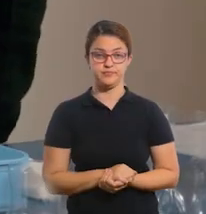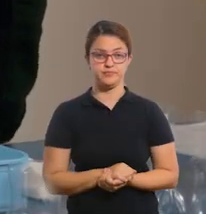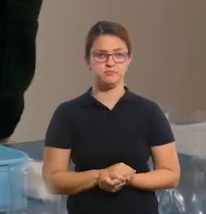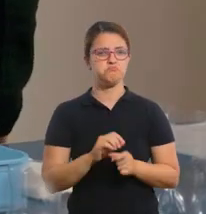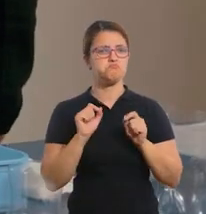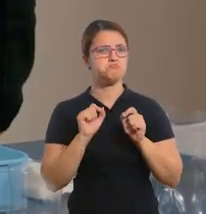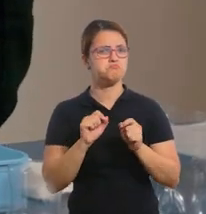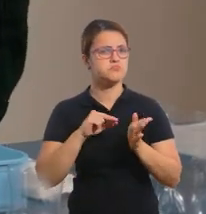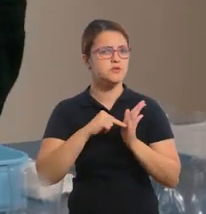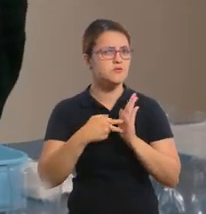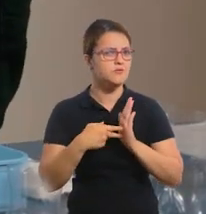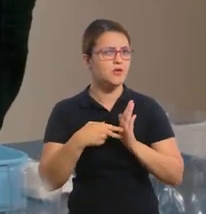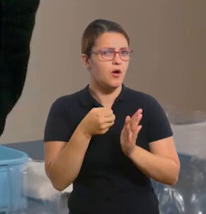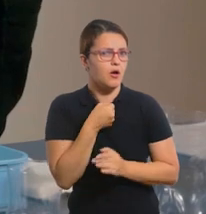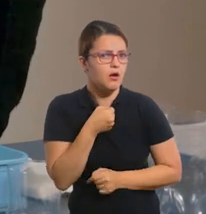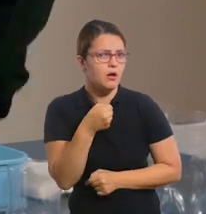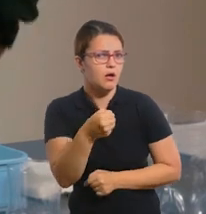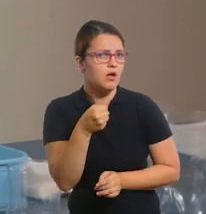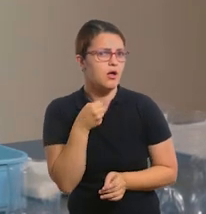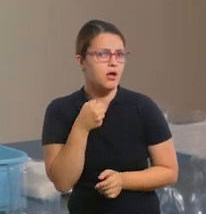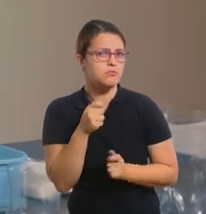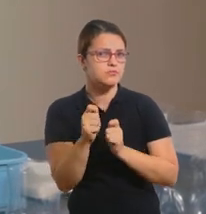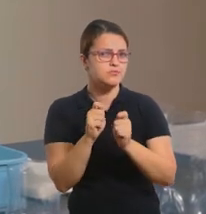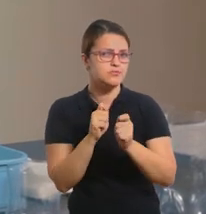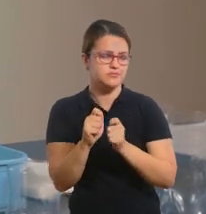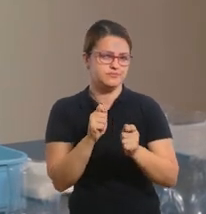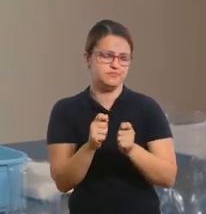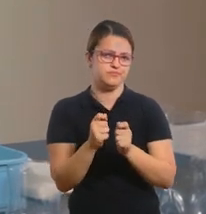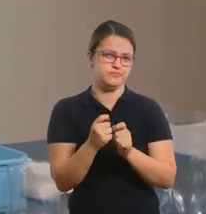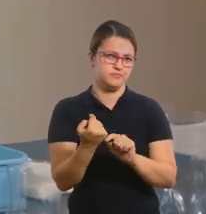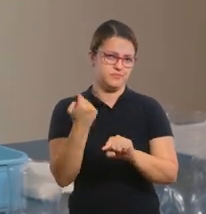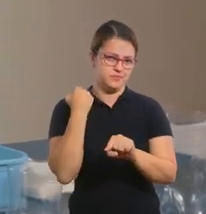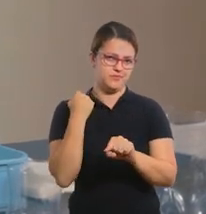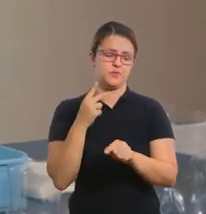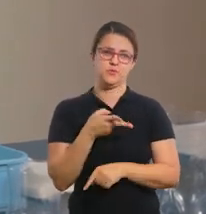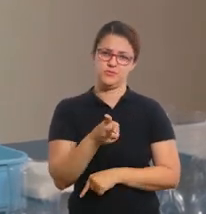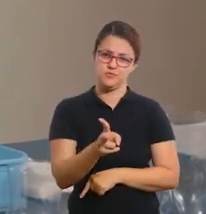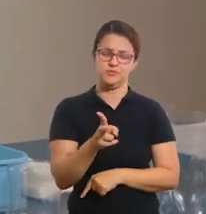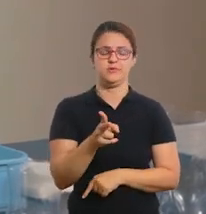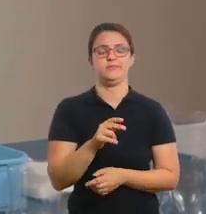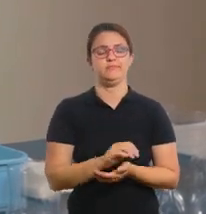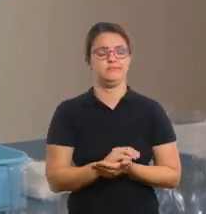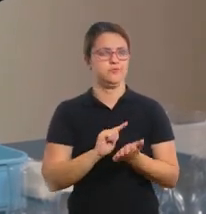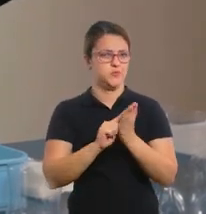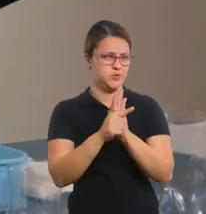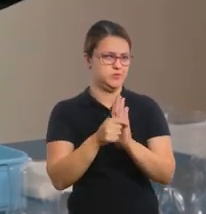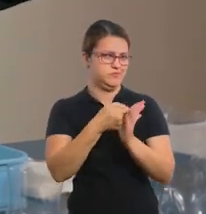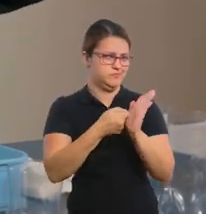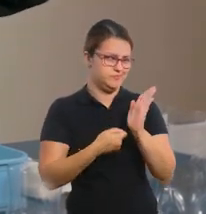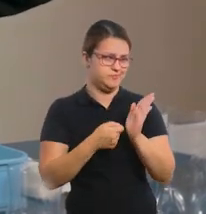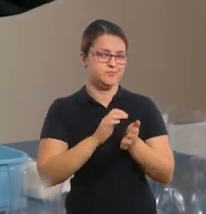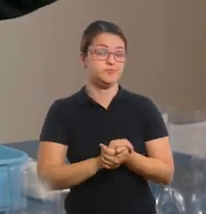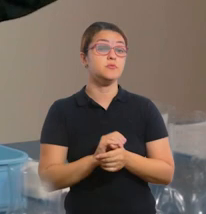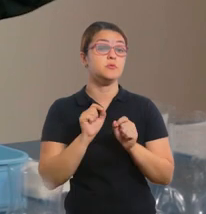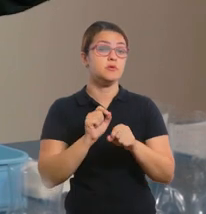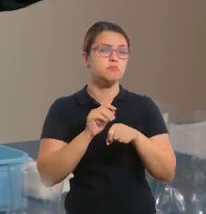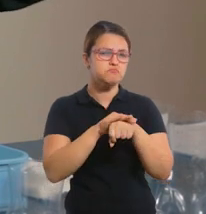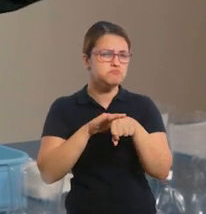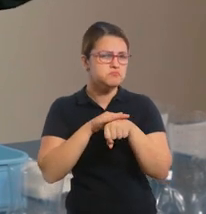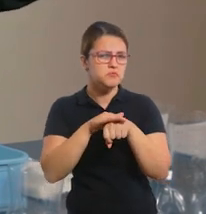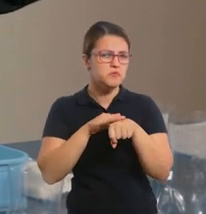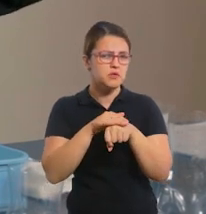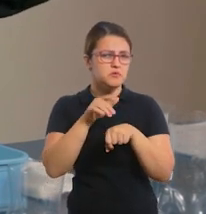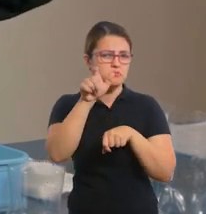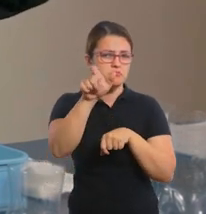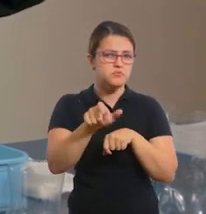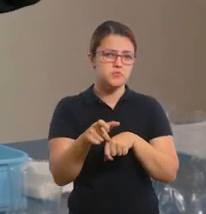Então, o que é uma entrevista? Né? Vamos retomar, que a gente já viu, a gente vai fazer, continuar trabalhando com esse gênero. É uma conversa entre